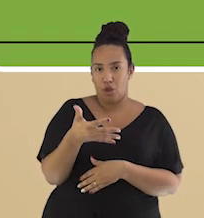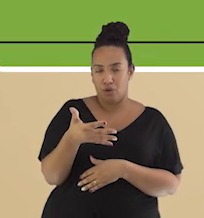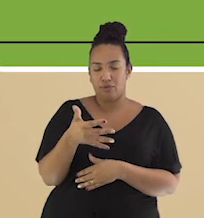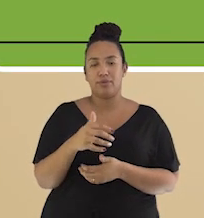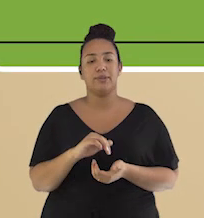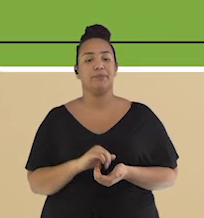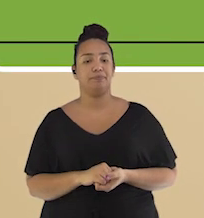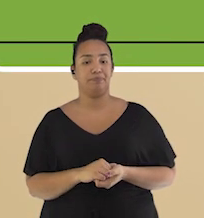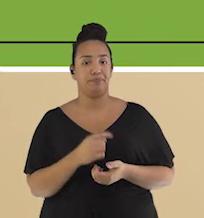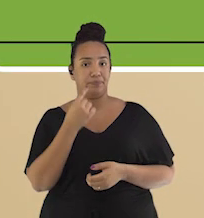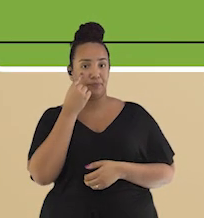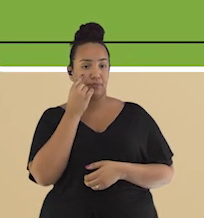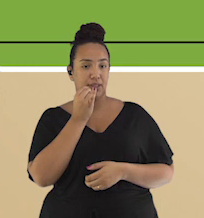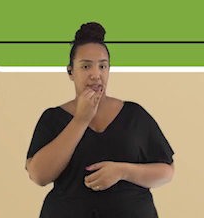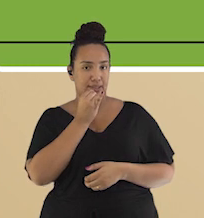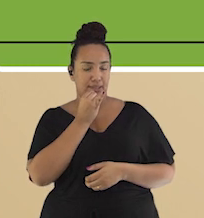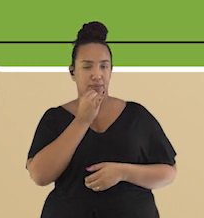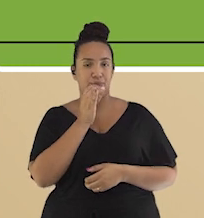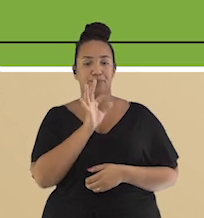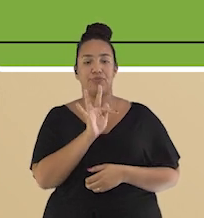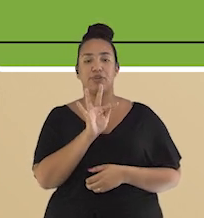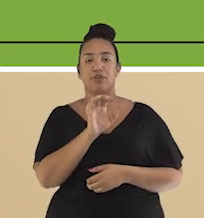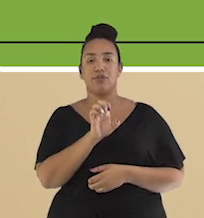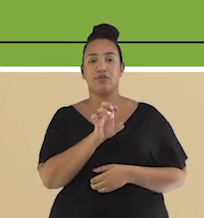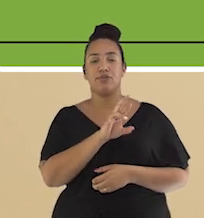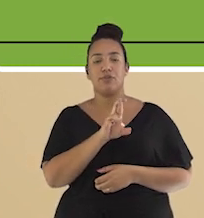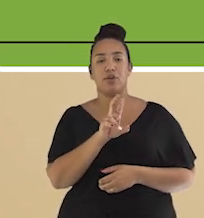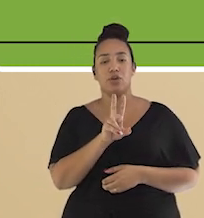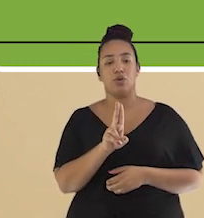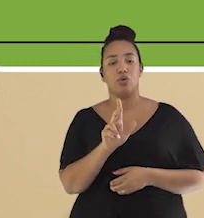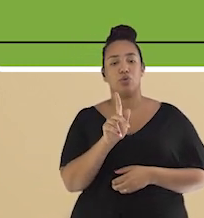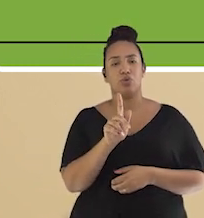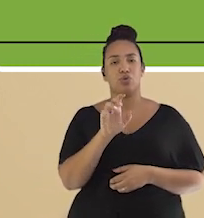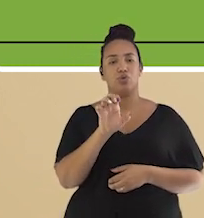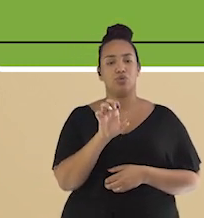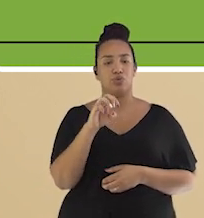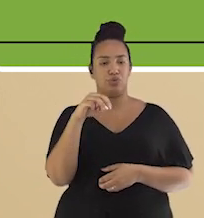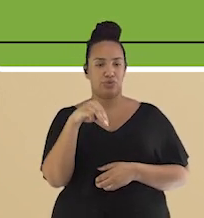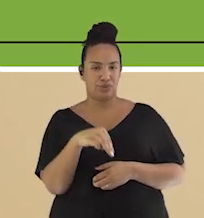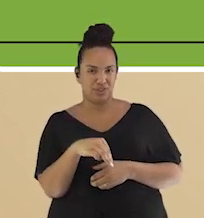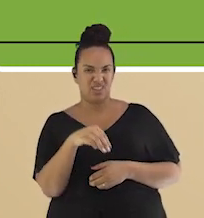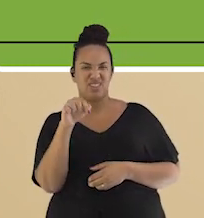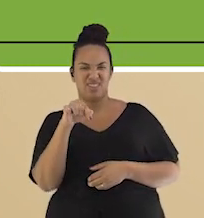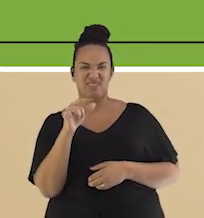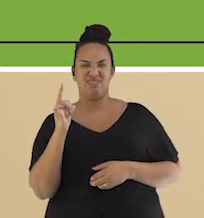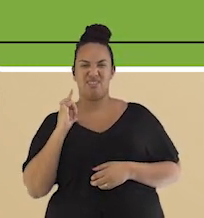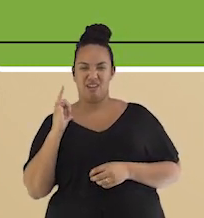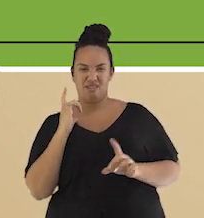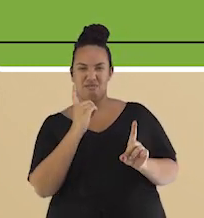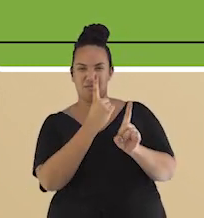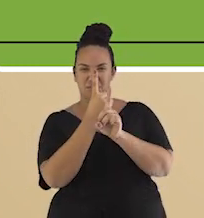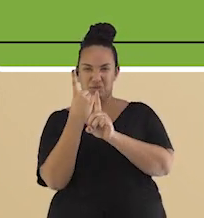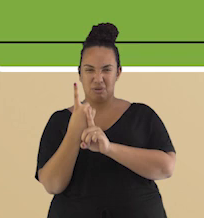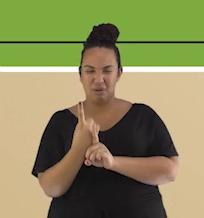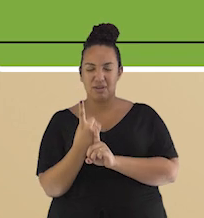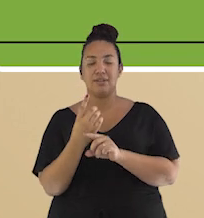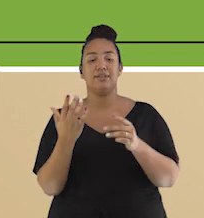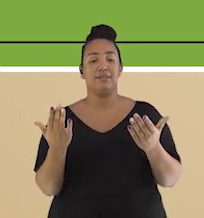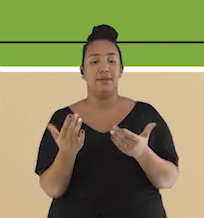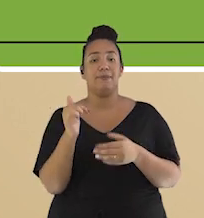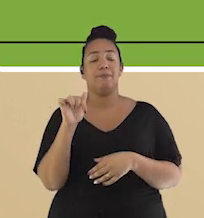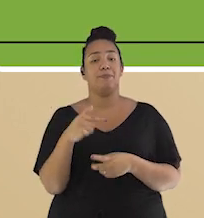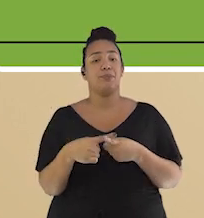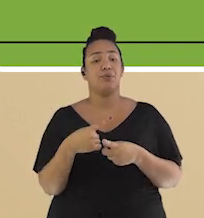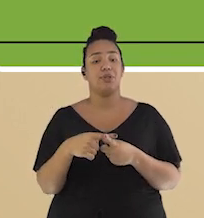outro exemplo é a ferrugem, que aparece em pregos, em grades e cercas de arame. O oxigênio